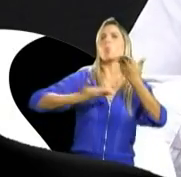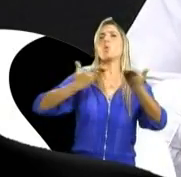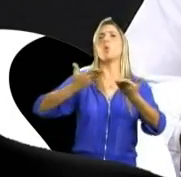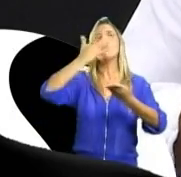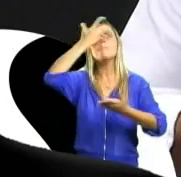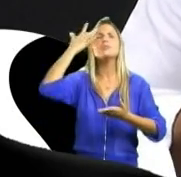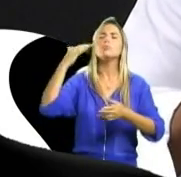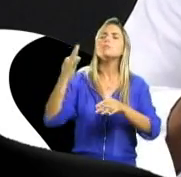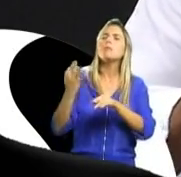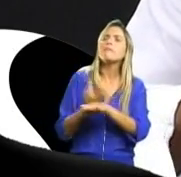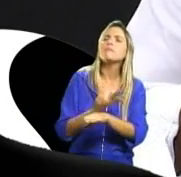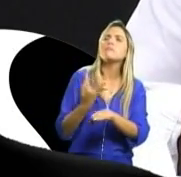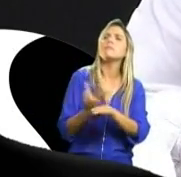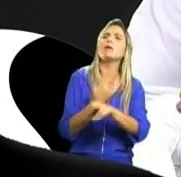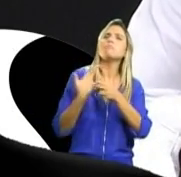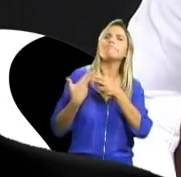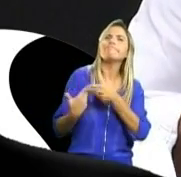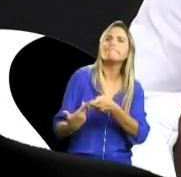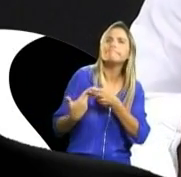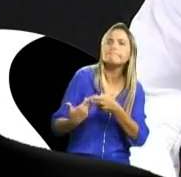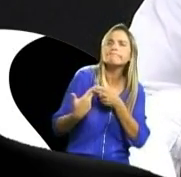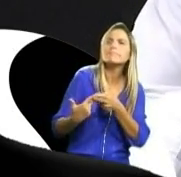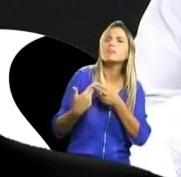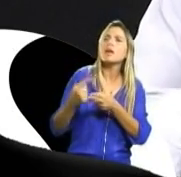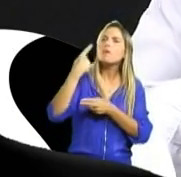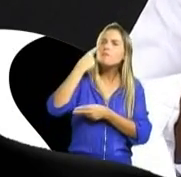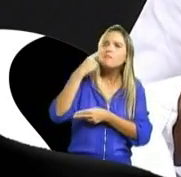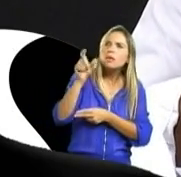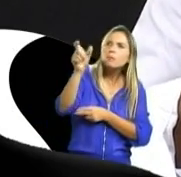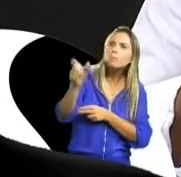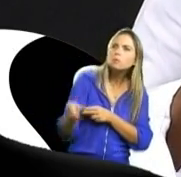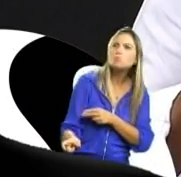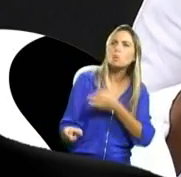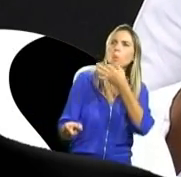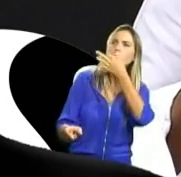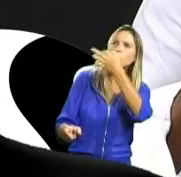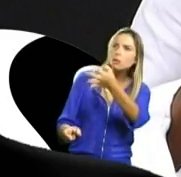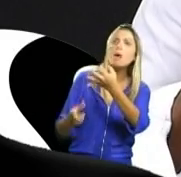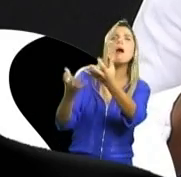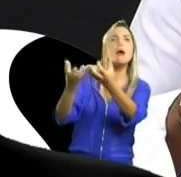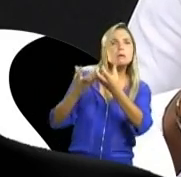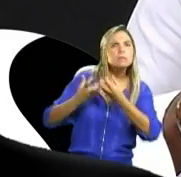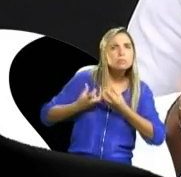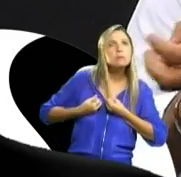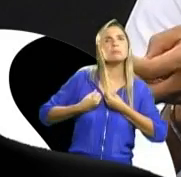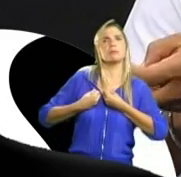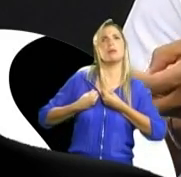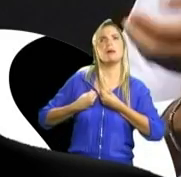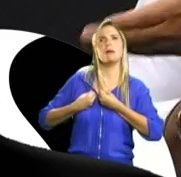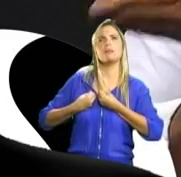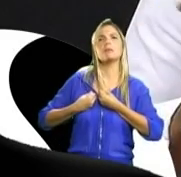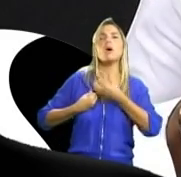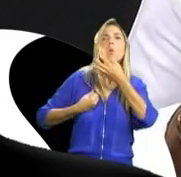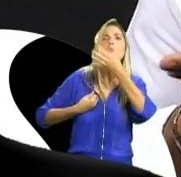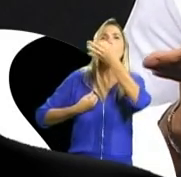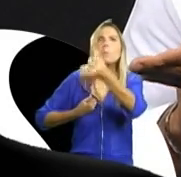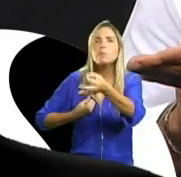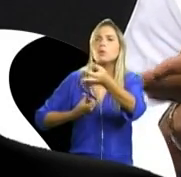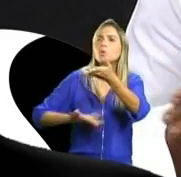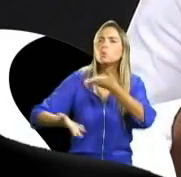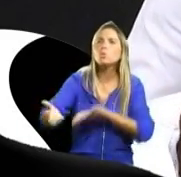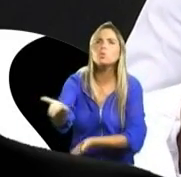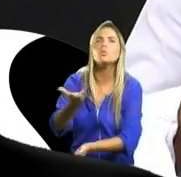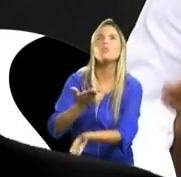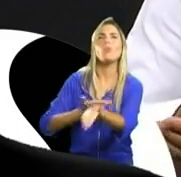mais tolerante no sentido da organização e dos pactos sociais que se estabelecem, ela pode, sim, contribuir. Não é uma